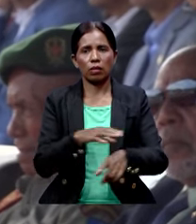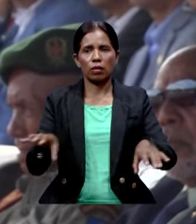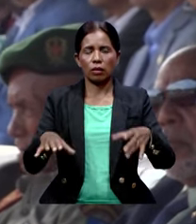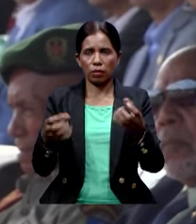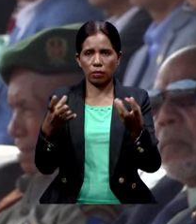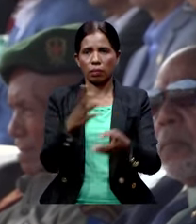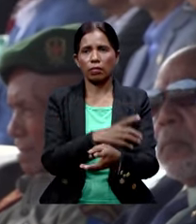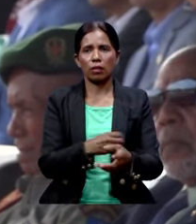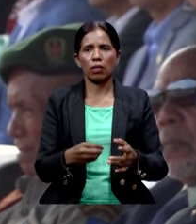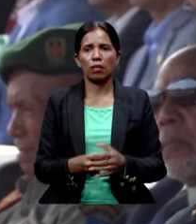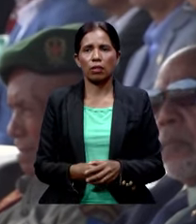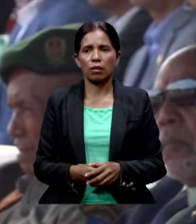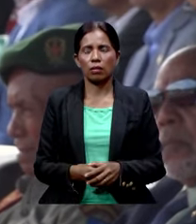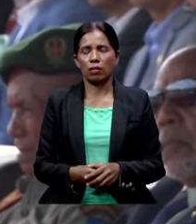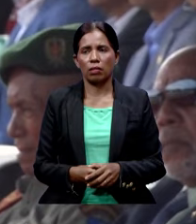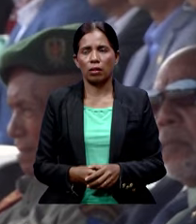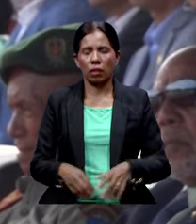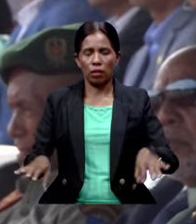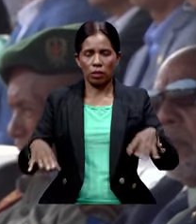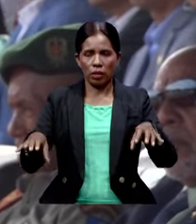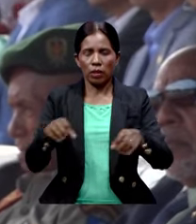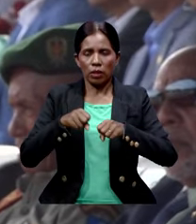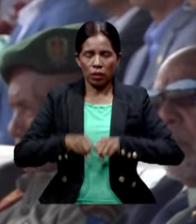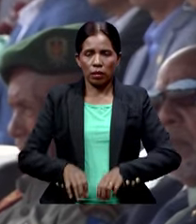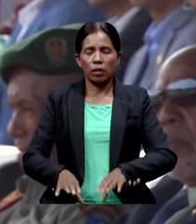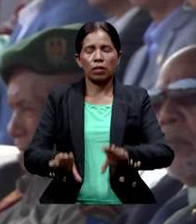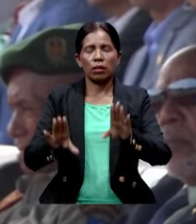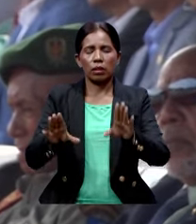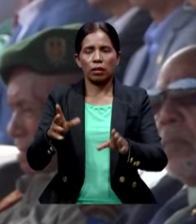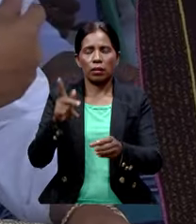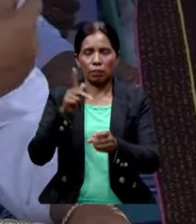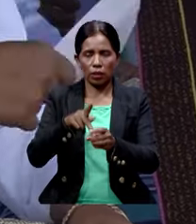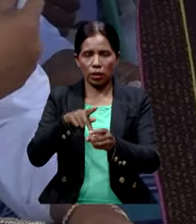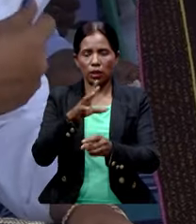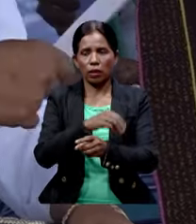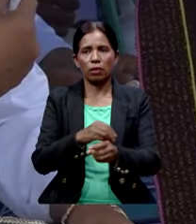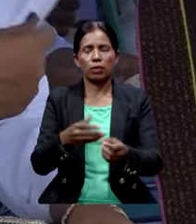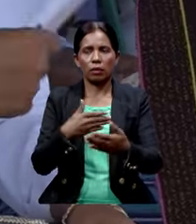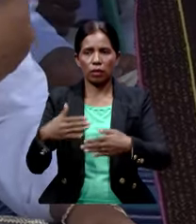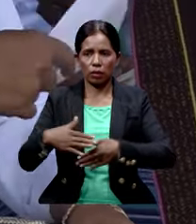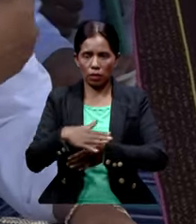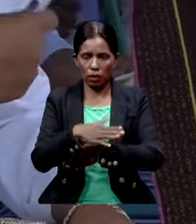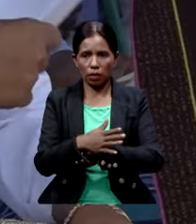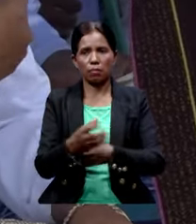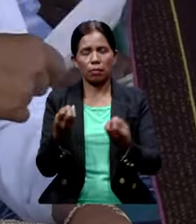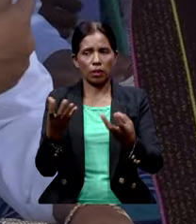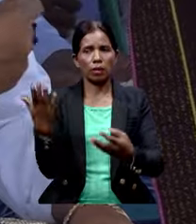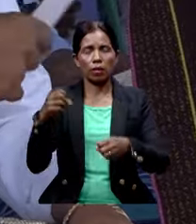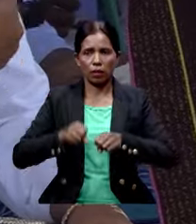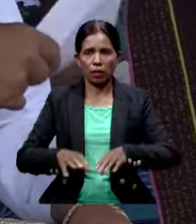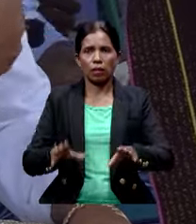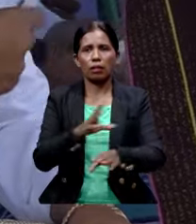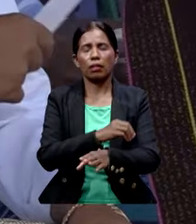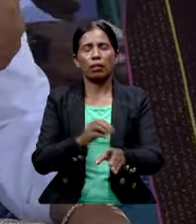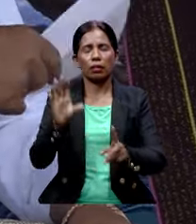oi, recurso pesca, recurso mina e mineral selo. O aniversário Badala Ronurei Sinruane,